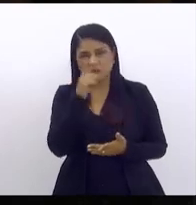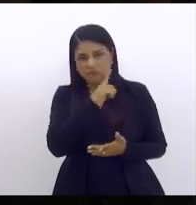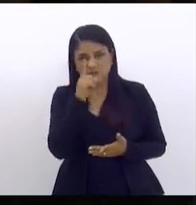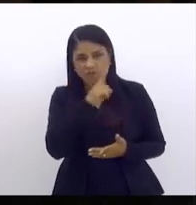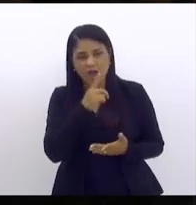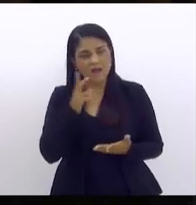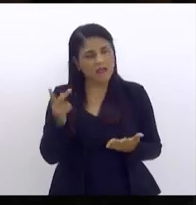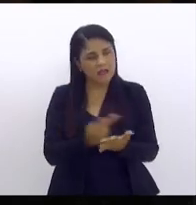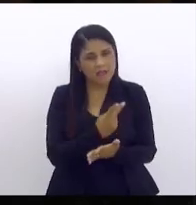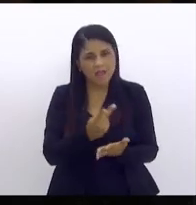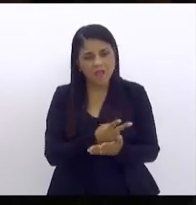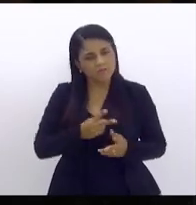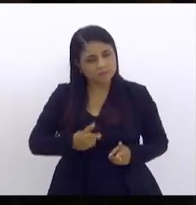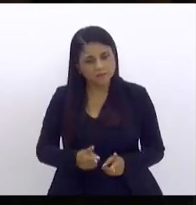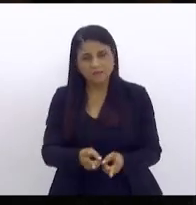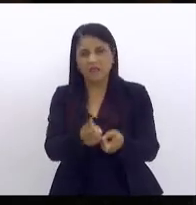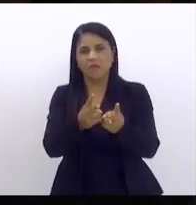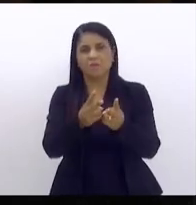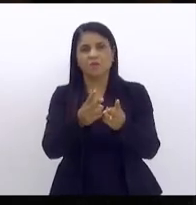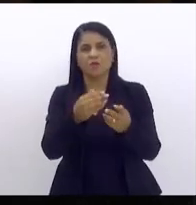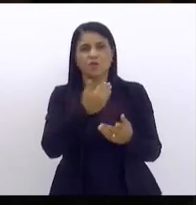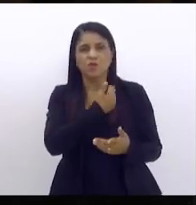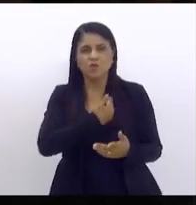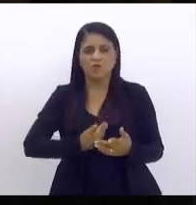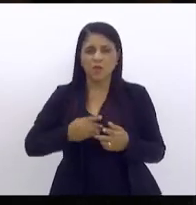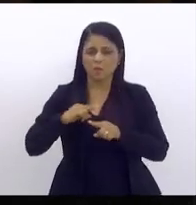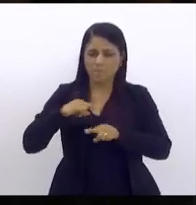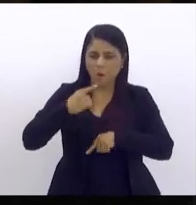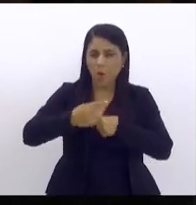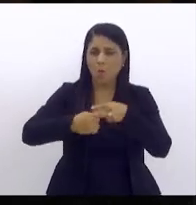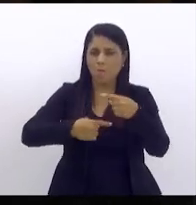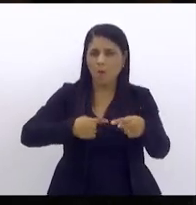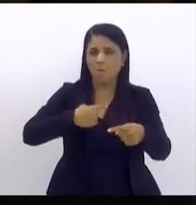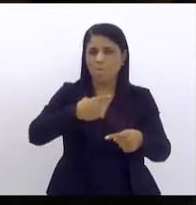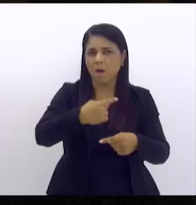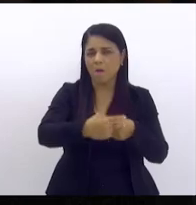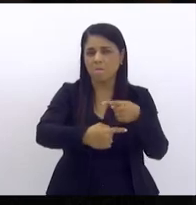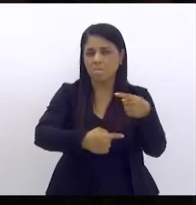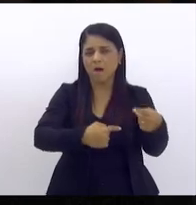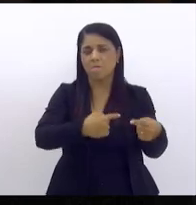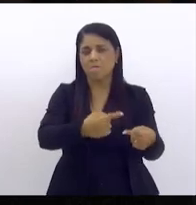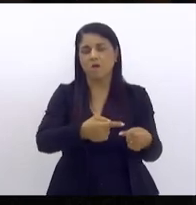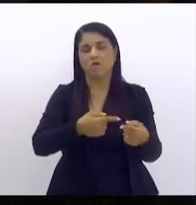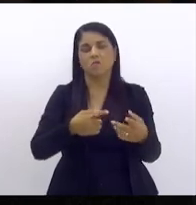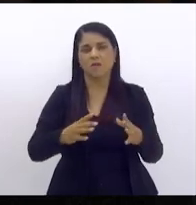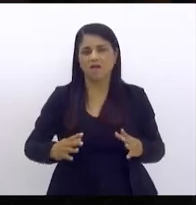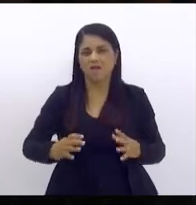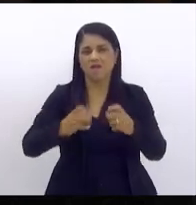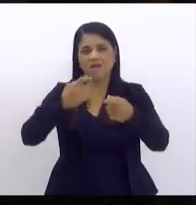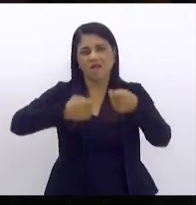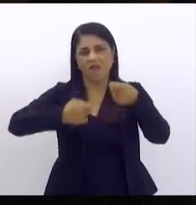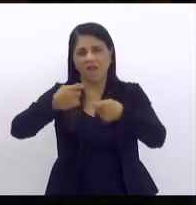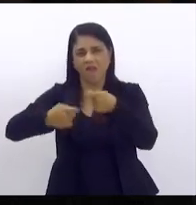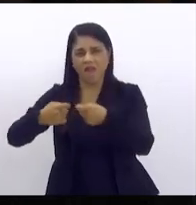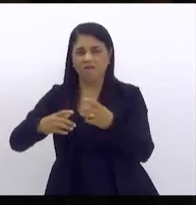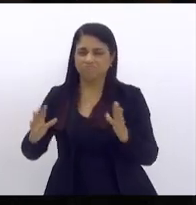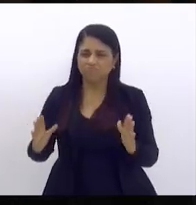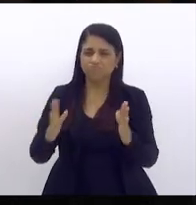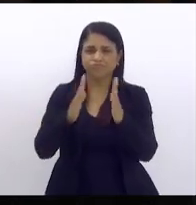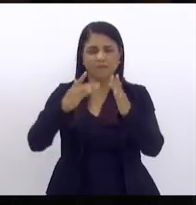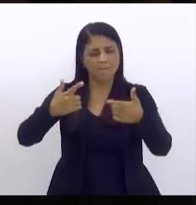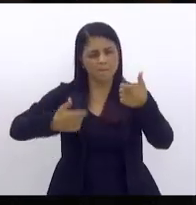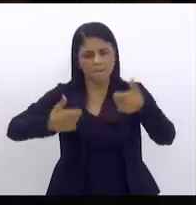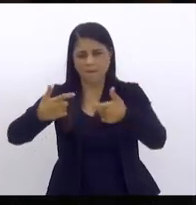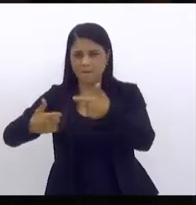que atravessa governo a governo, atravessando por essa lógica de guerra, por essa lógica de confronto, que